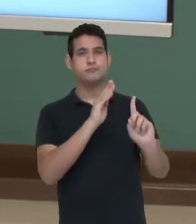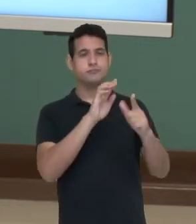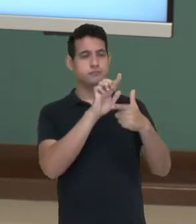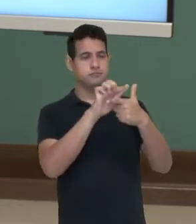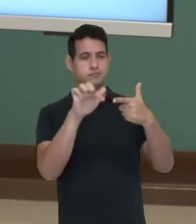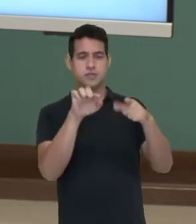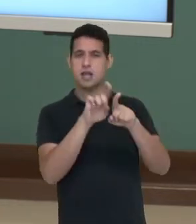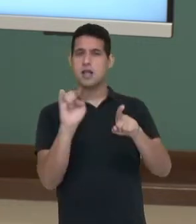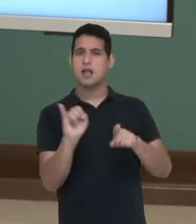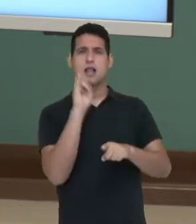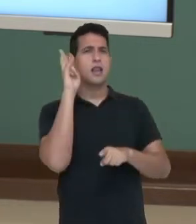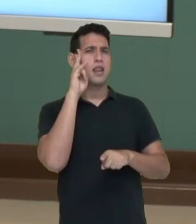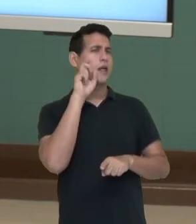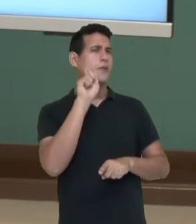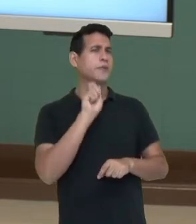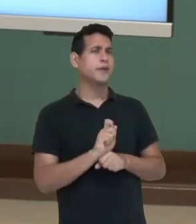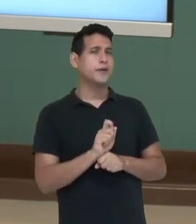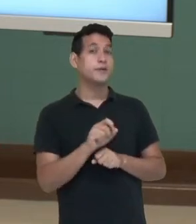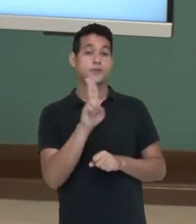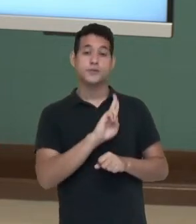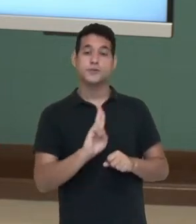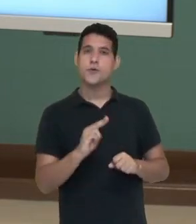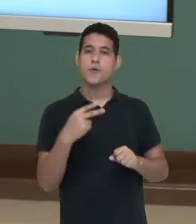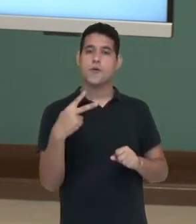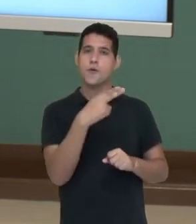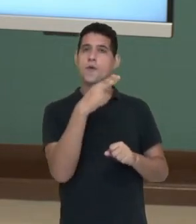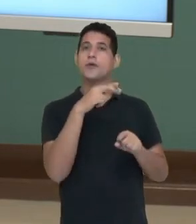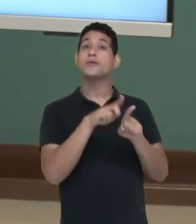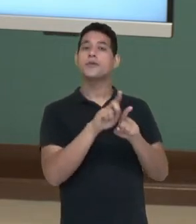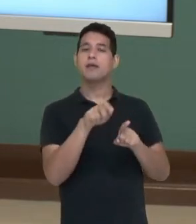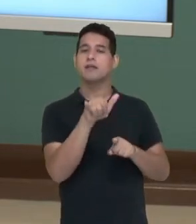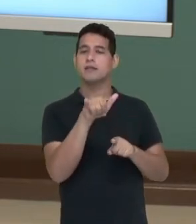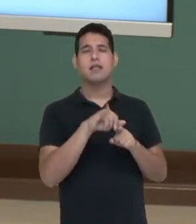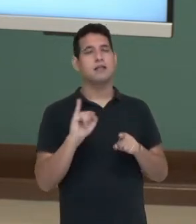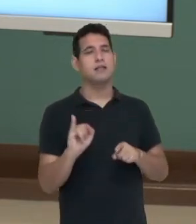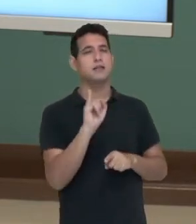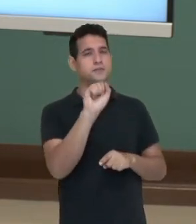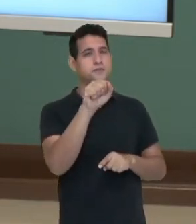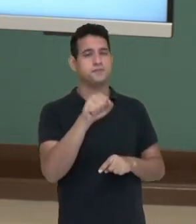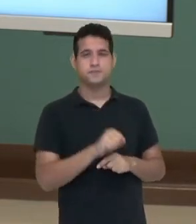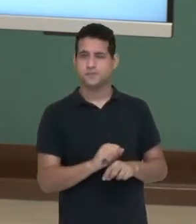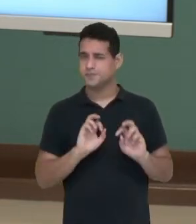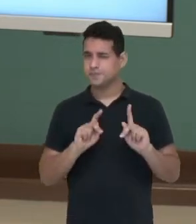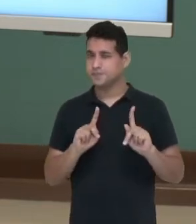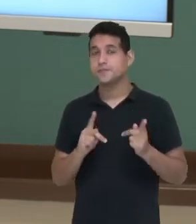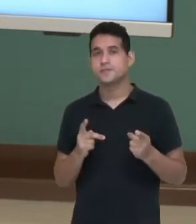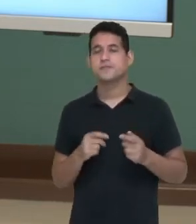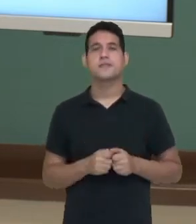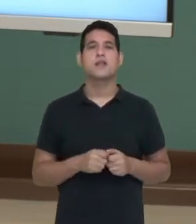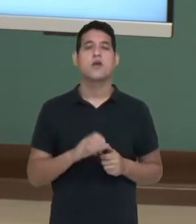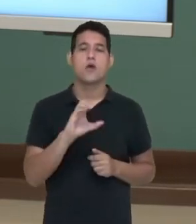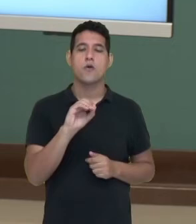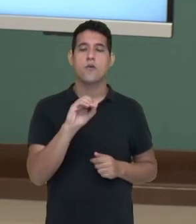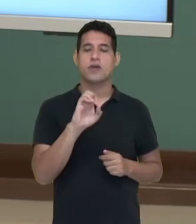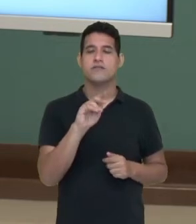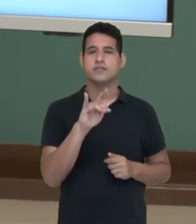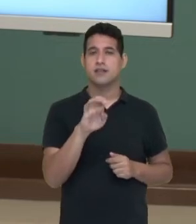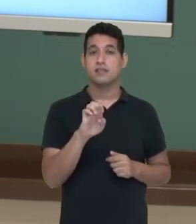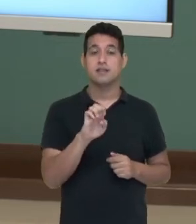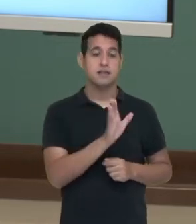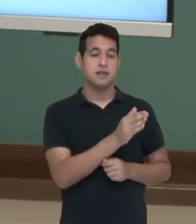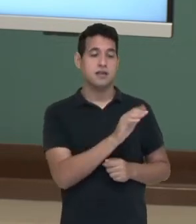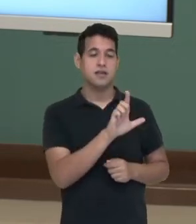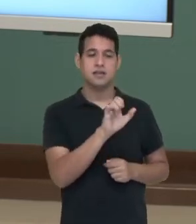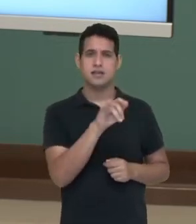gráfico, lembrando que é onde corta no eixo Y, que é bem importante, tá bom? Ele é chamado coeficiente